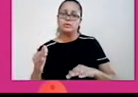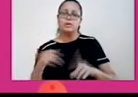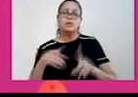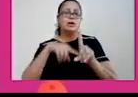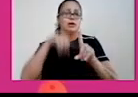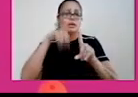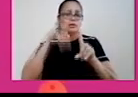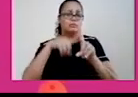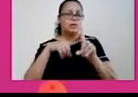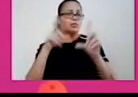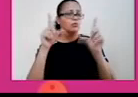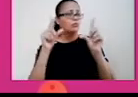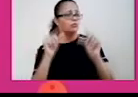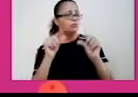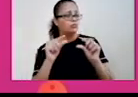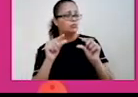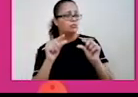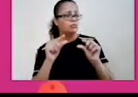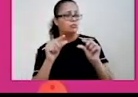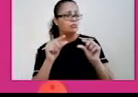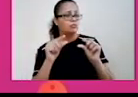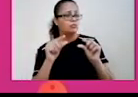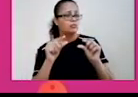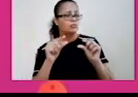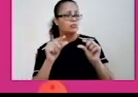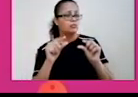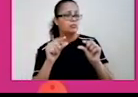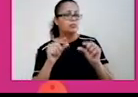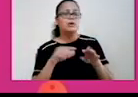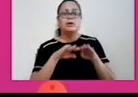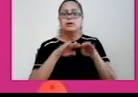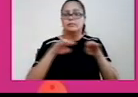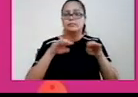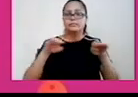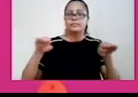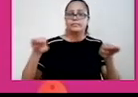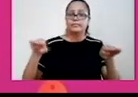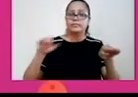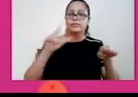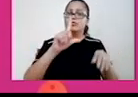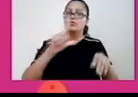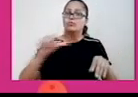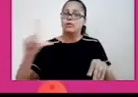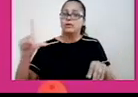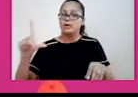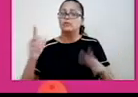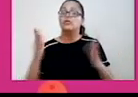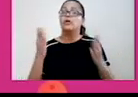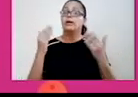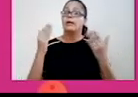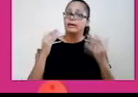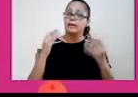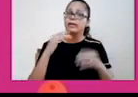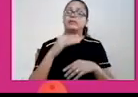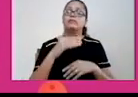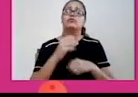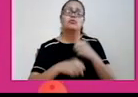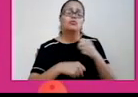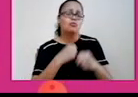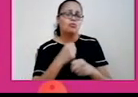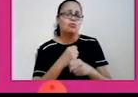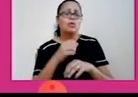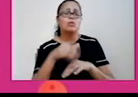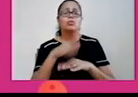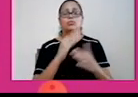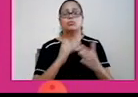temperaturas menores, certo? E as planícies litorâneas do leste são mais quentes durante todo o ano, então nas proximidades do